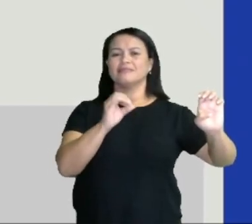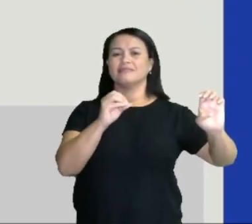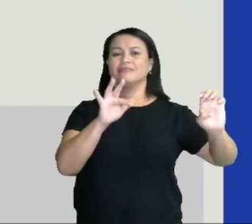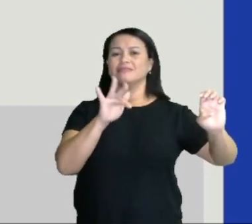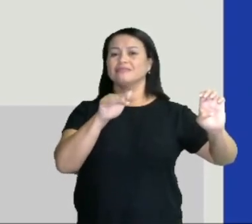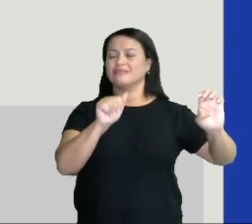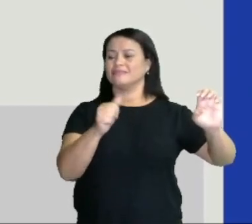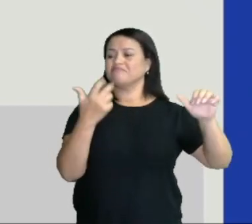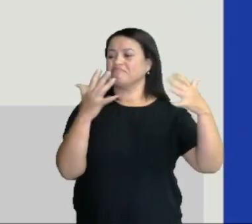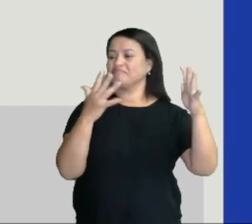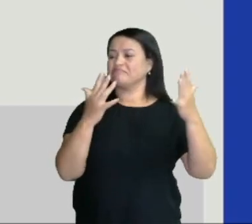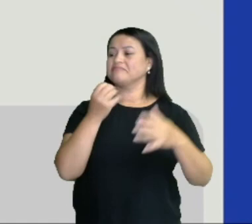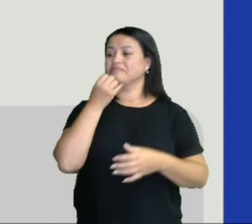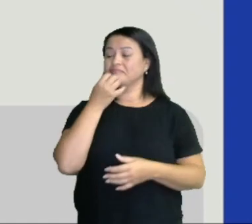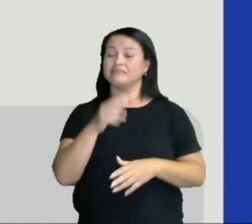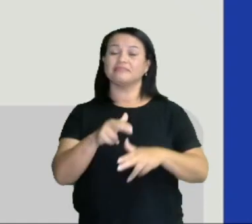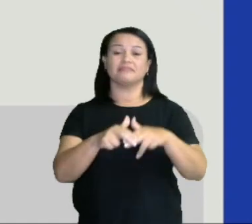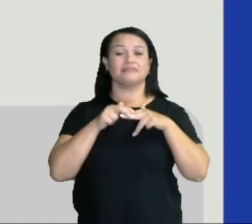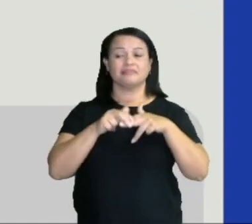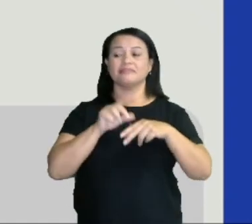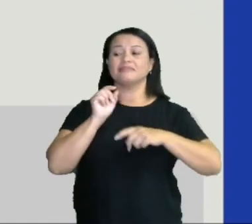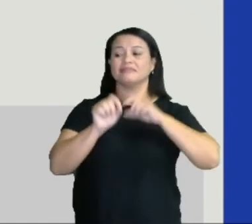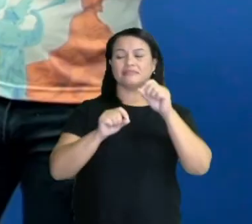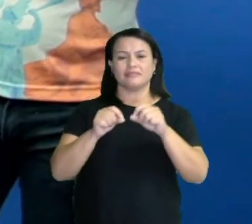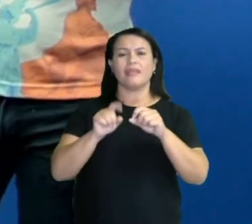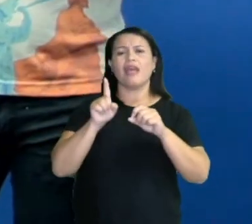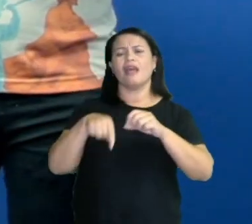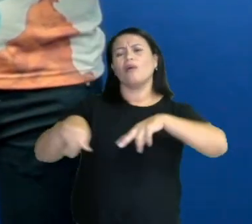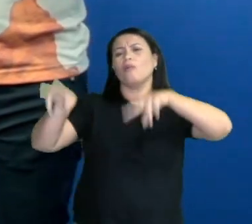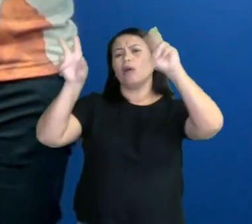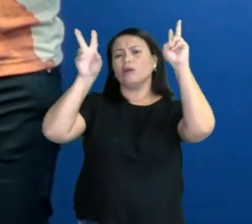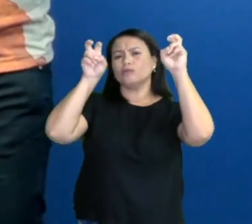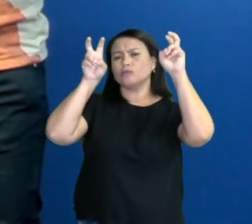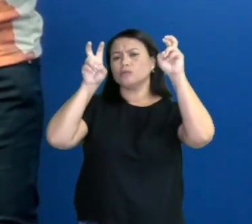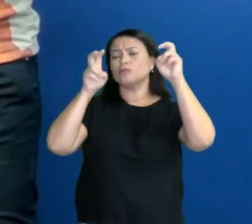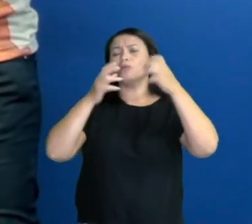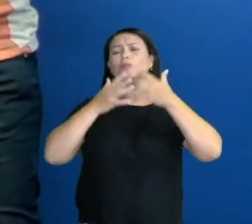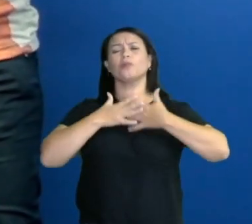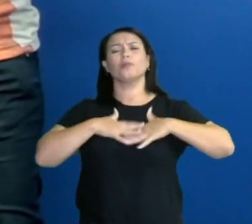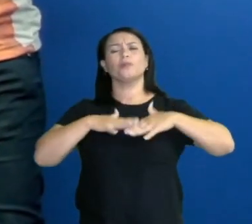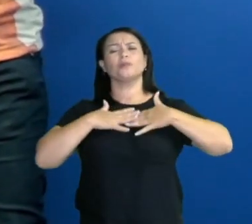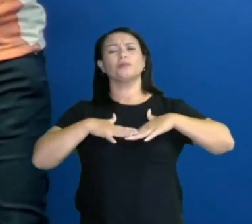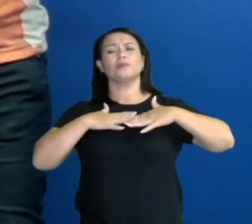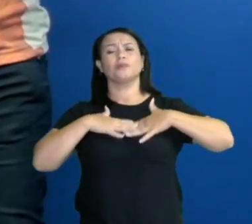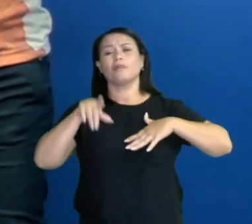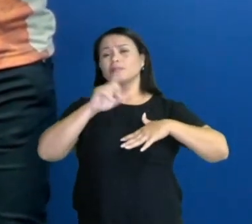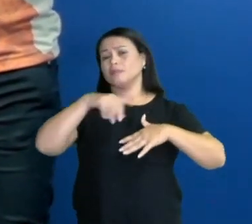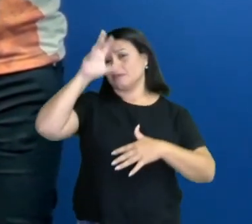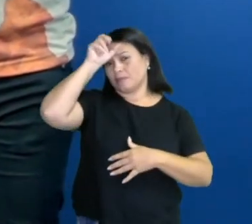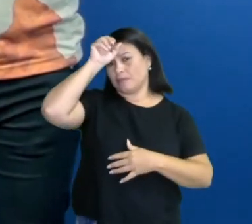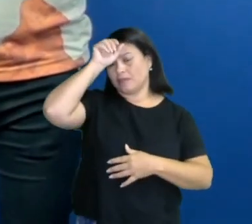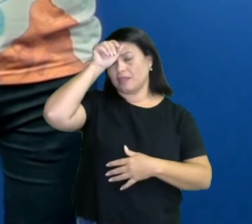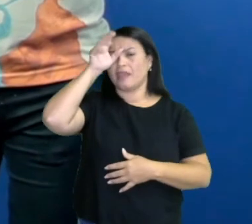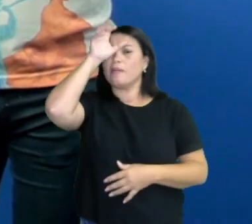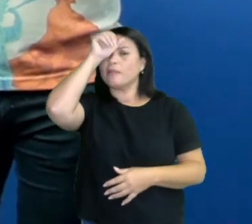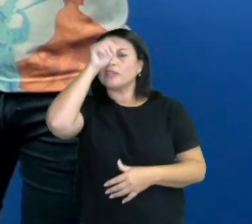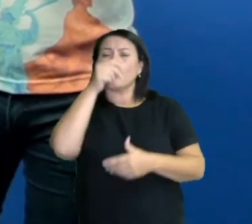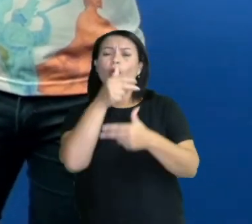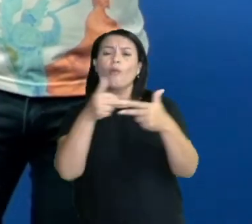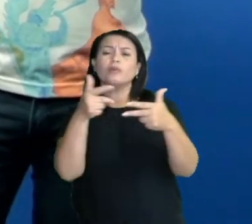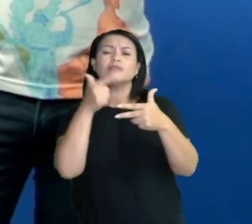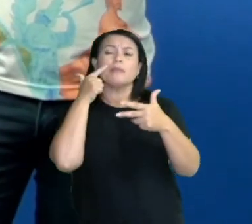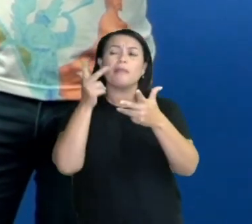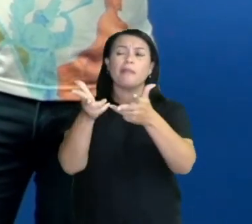bem. Portanto, gente, esse é um assunto muito tranquilo de se aprender, né? Você aprende coisas que